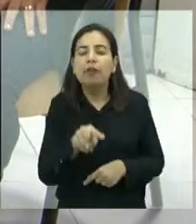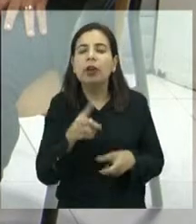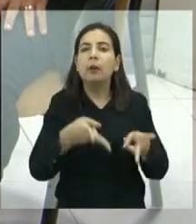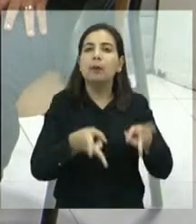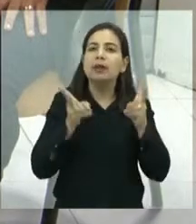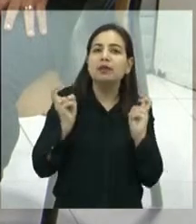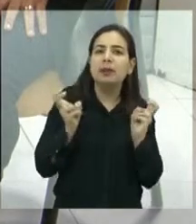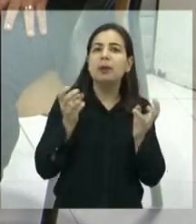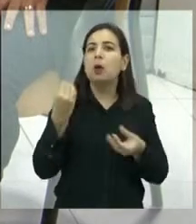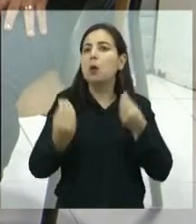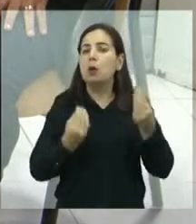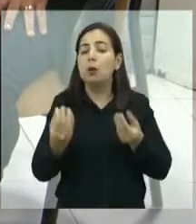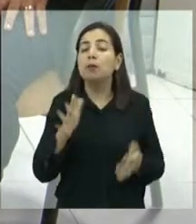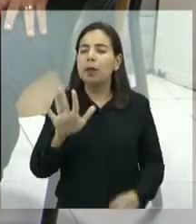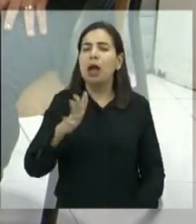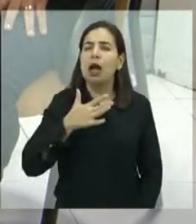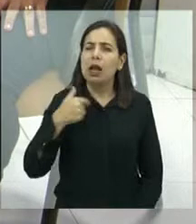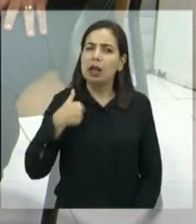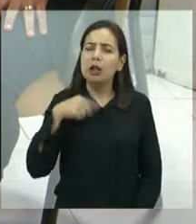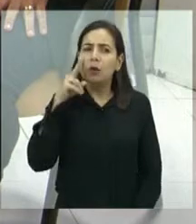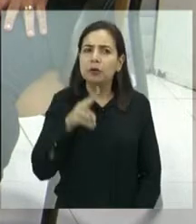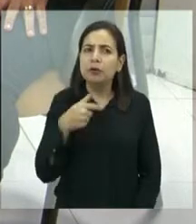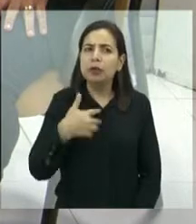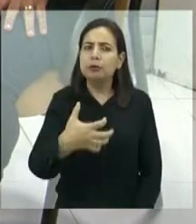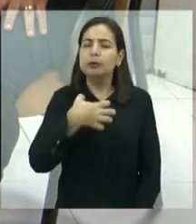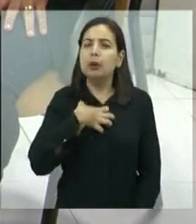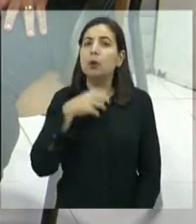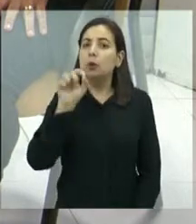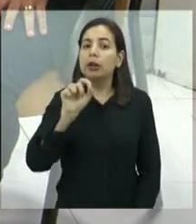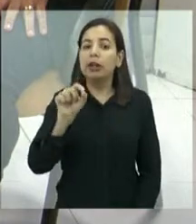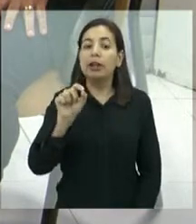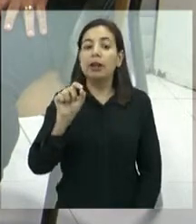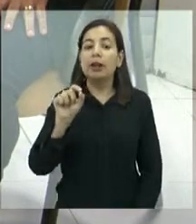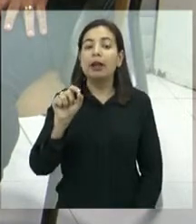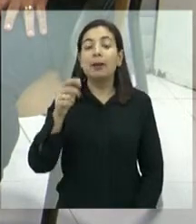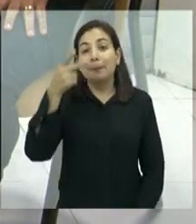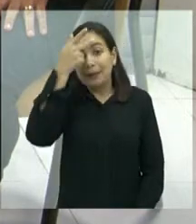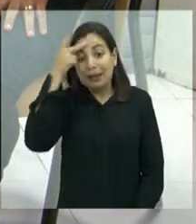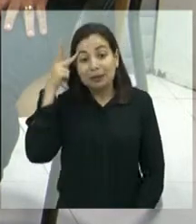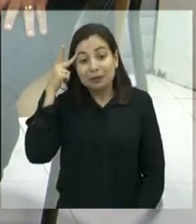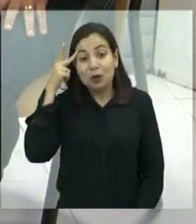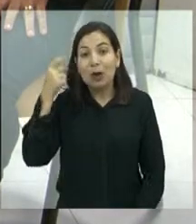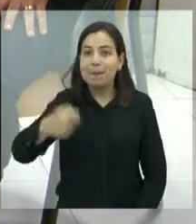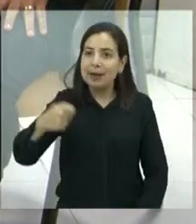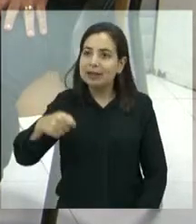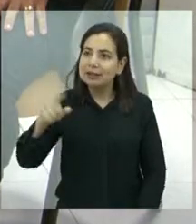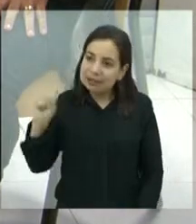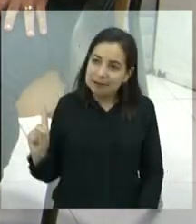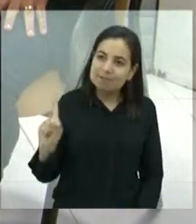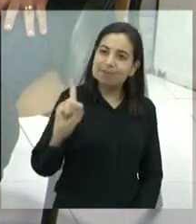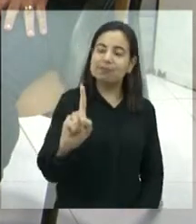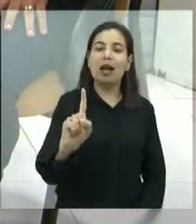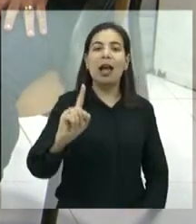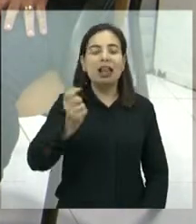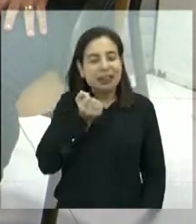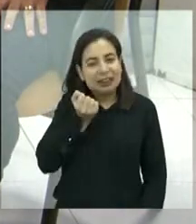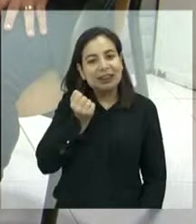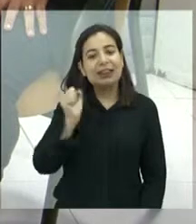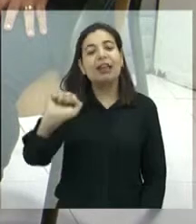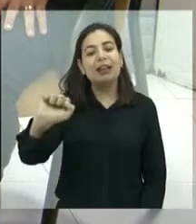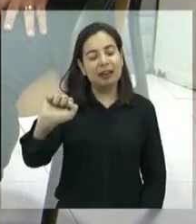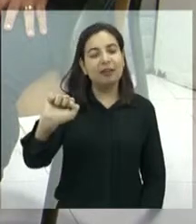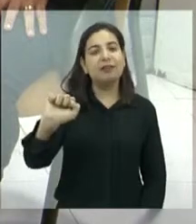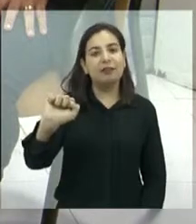mais importante. Agora, eu senti ali que faltou alguém que fosse defender, né?